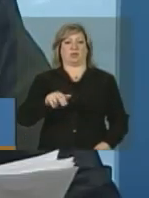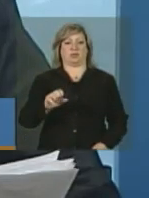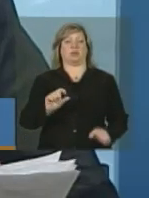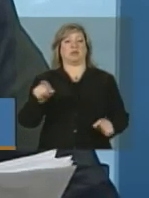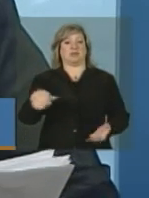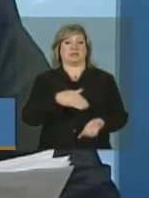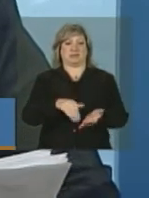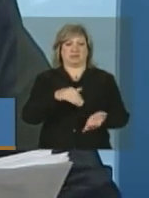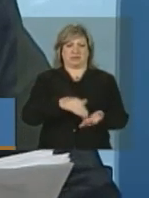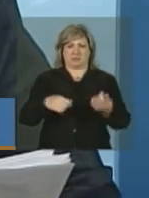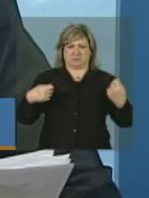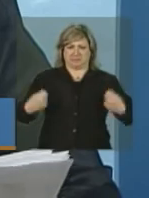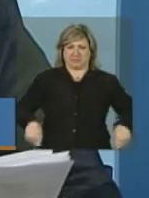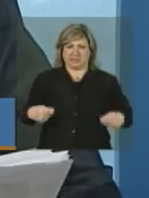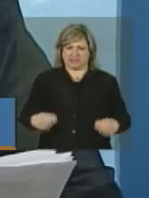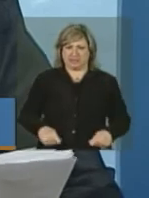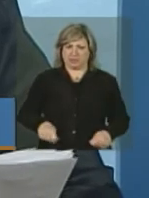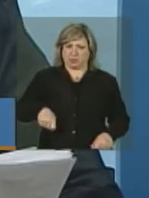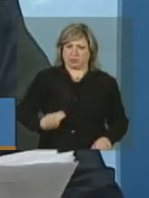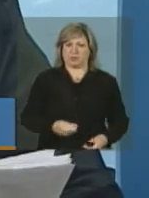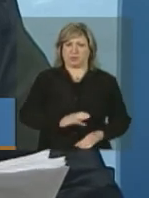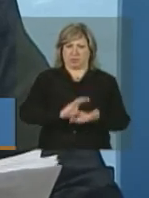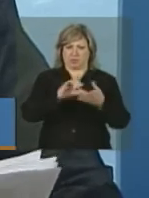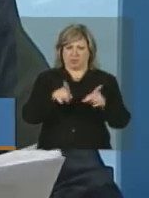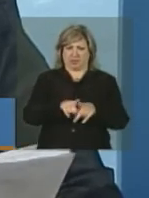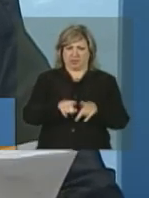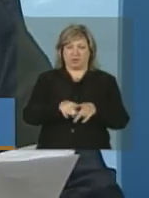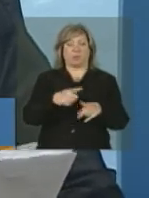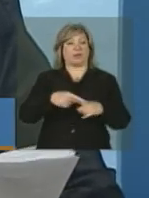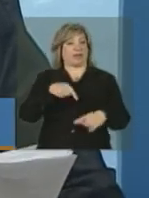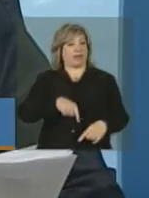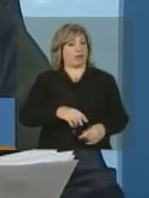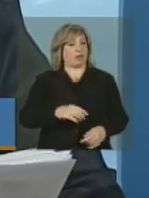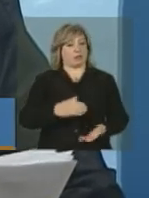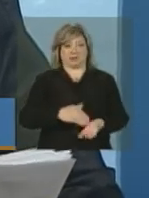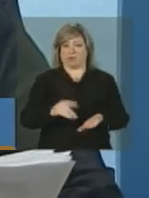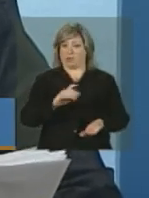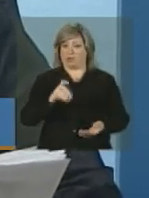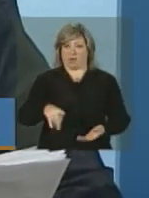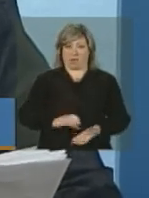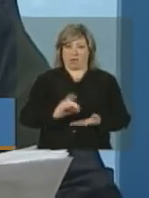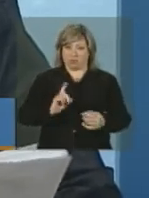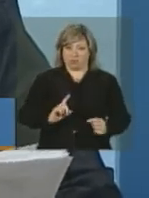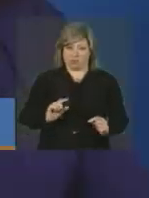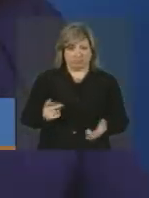tem de ser conselheiro? Porque aqui o secretário não é. Está errado?